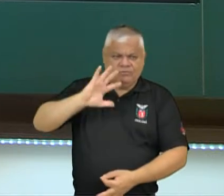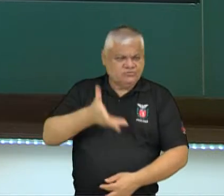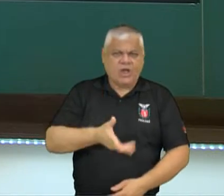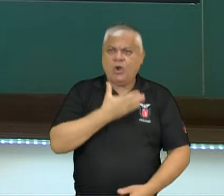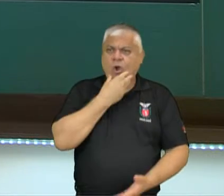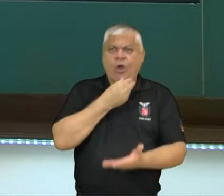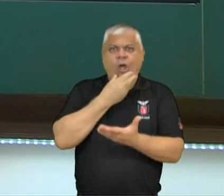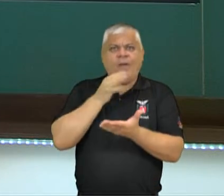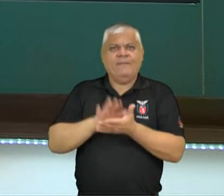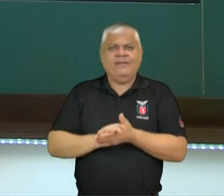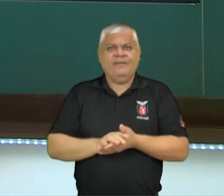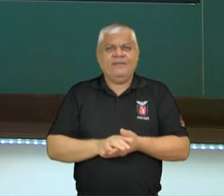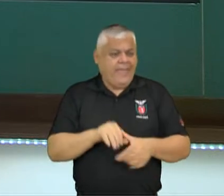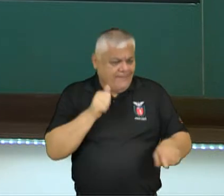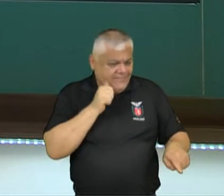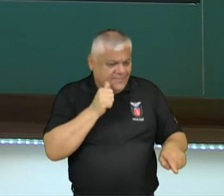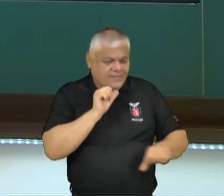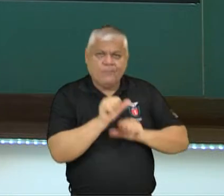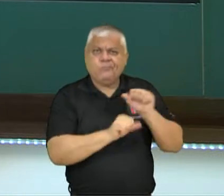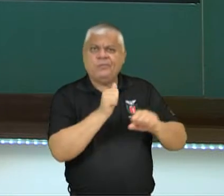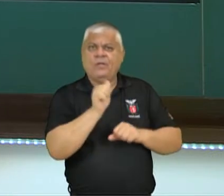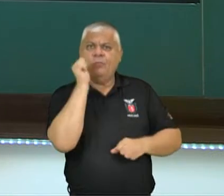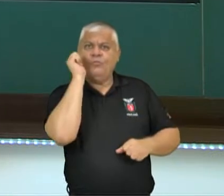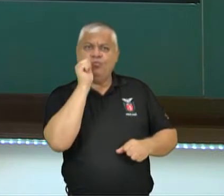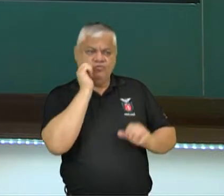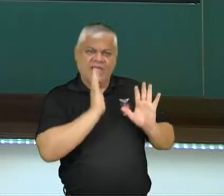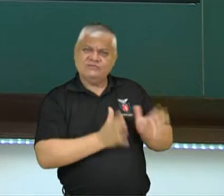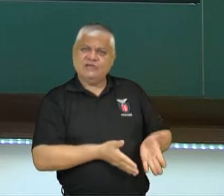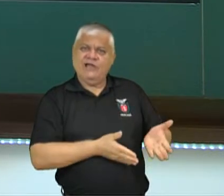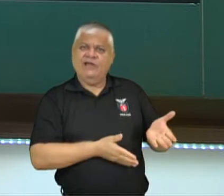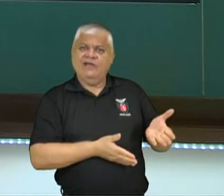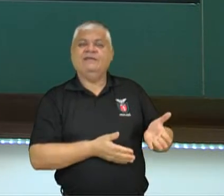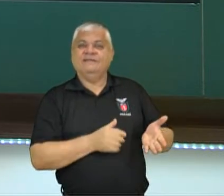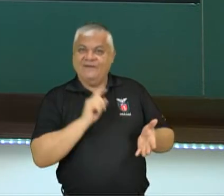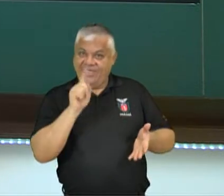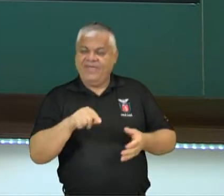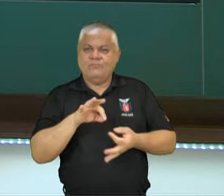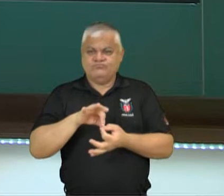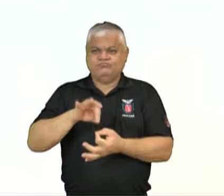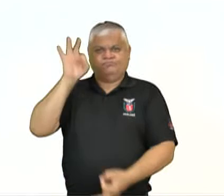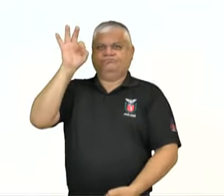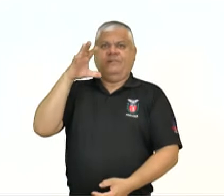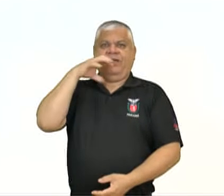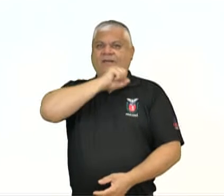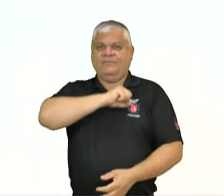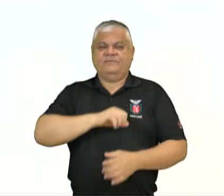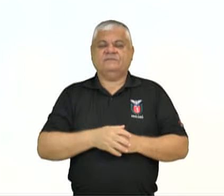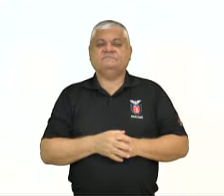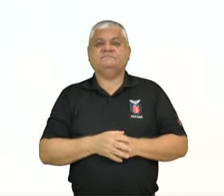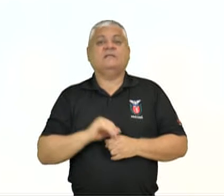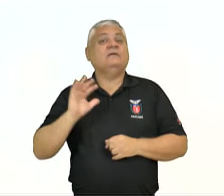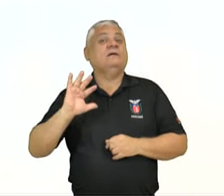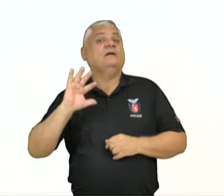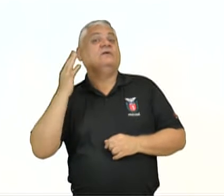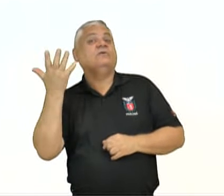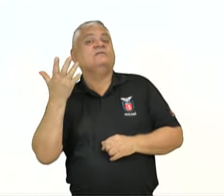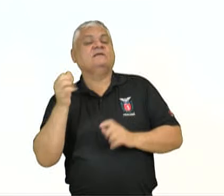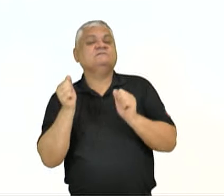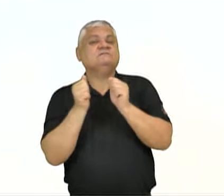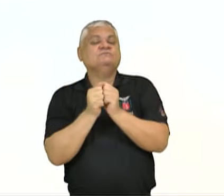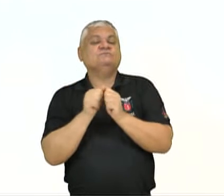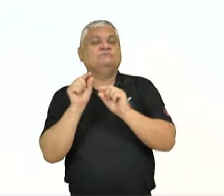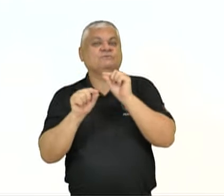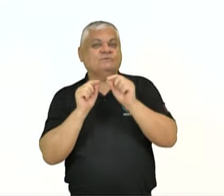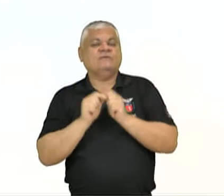10, 11 anos, dá aquela esticada. Então, a ciência chama isso de estirão de crescimento. Isso ocorre juntamente com